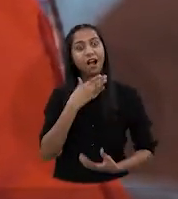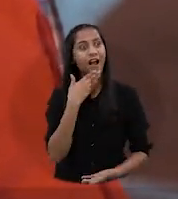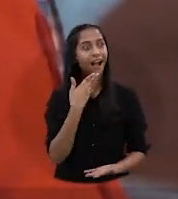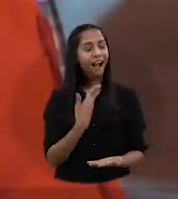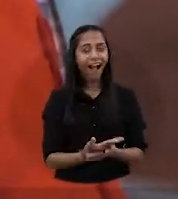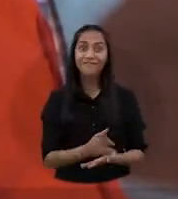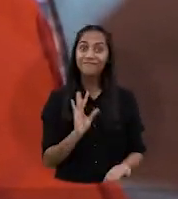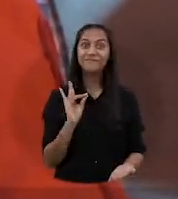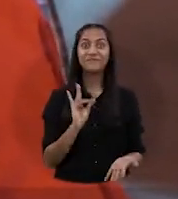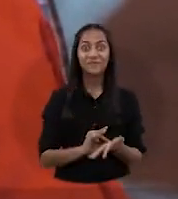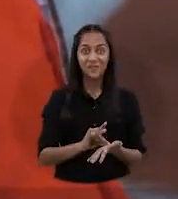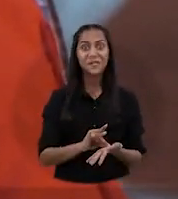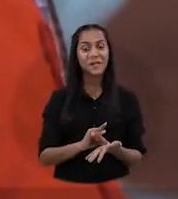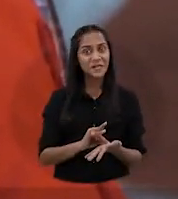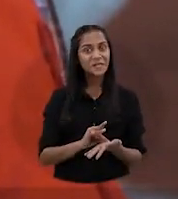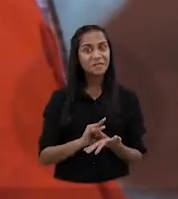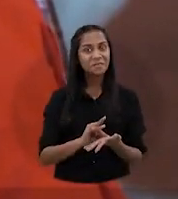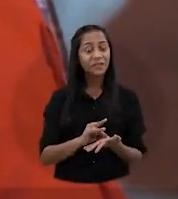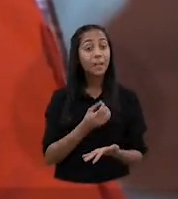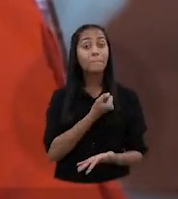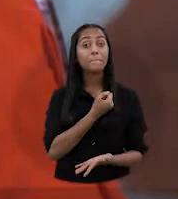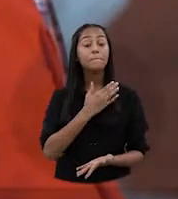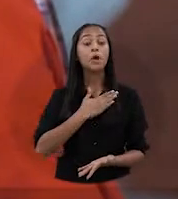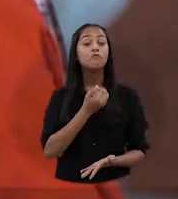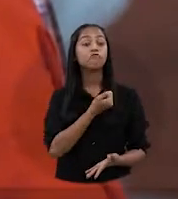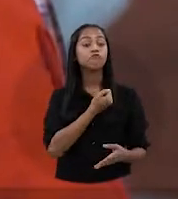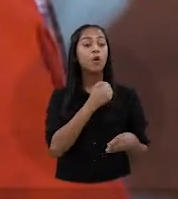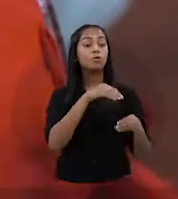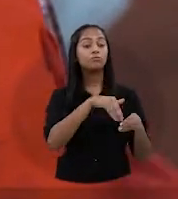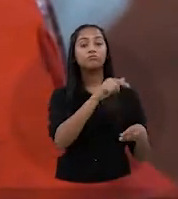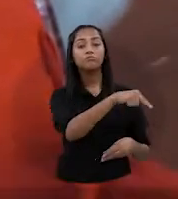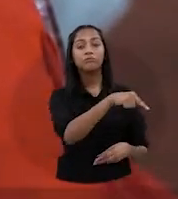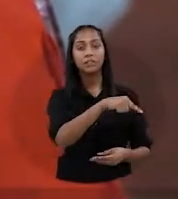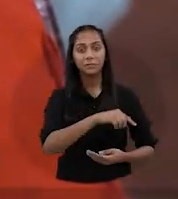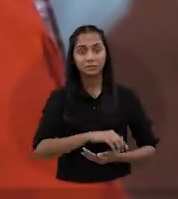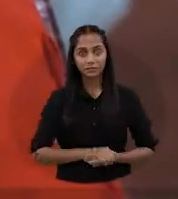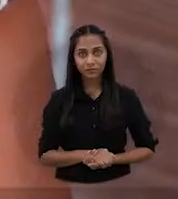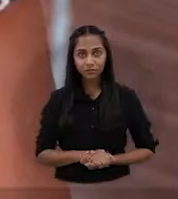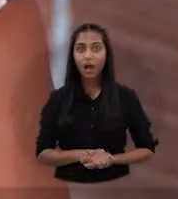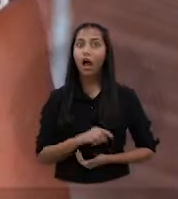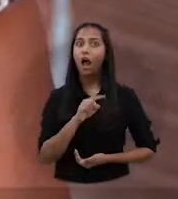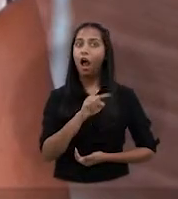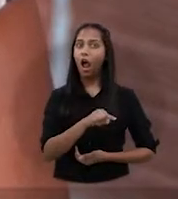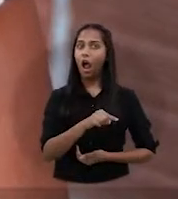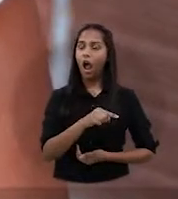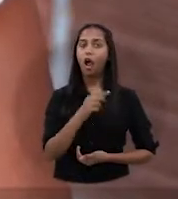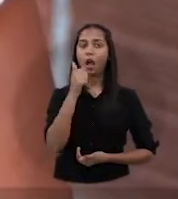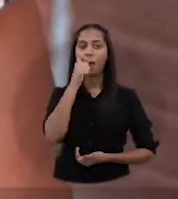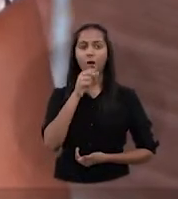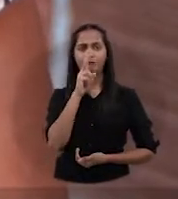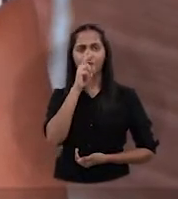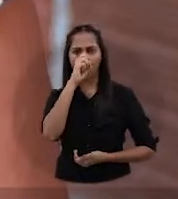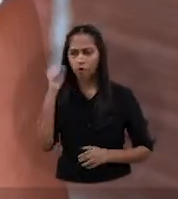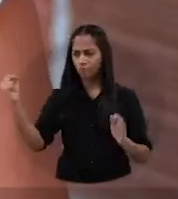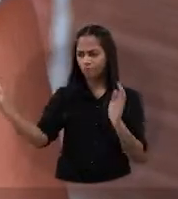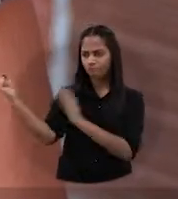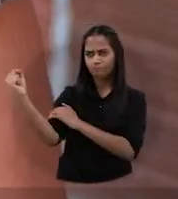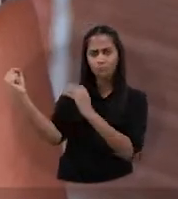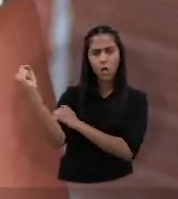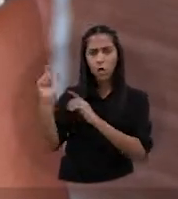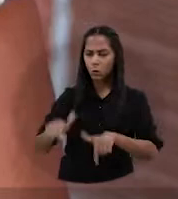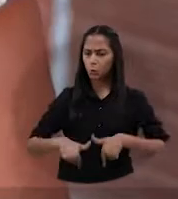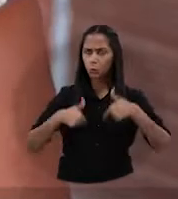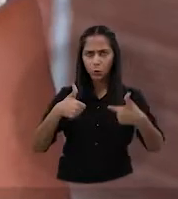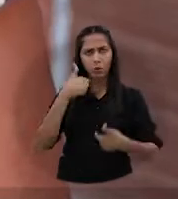me admirou mais ainda a exercer meu voto para ela, né? Ah, ela é mulher forte, é mulher